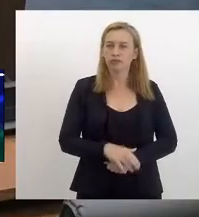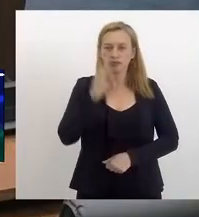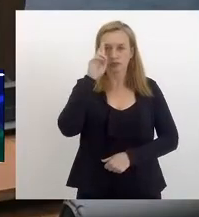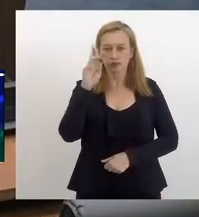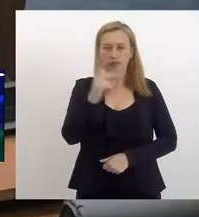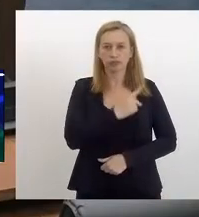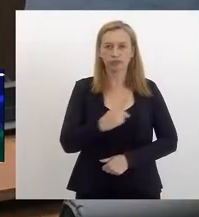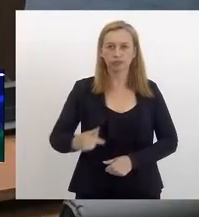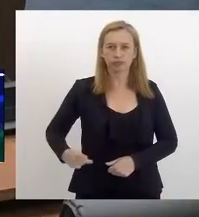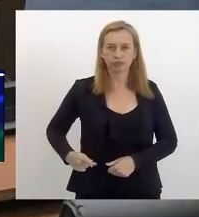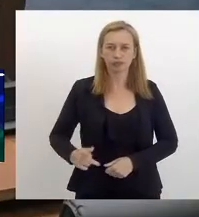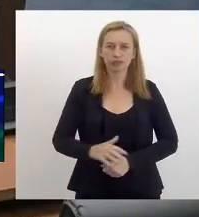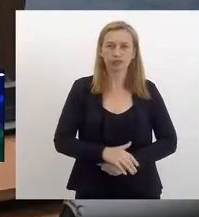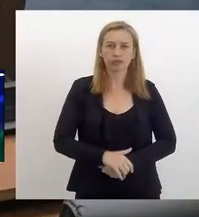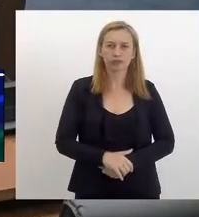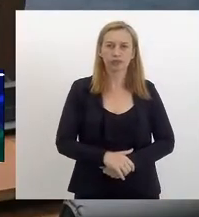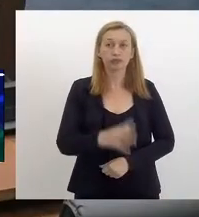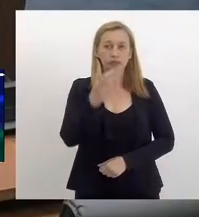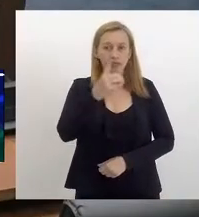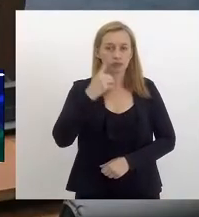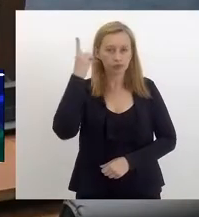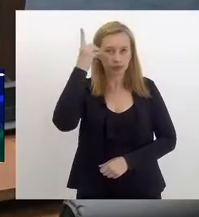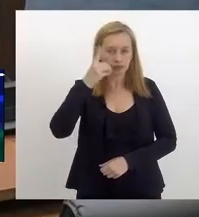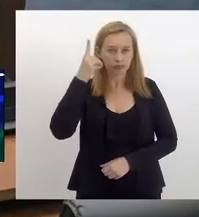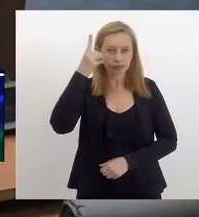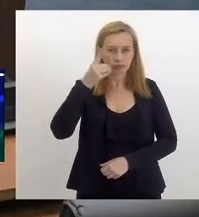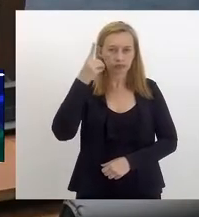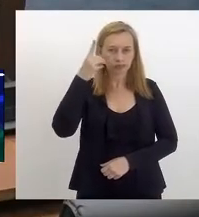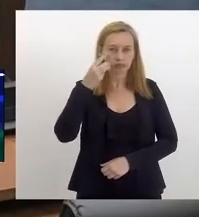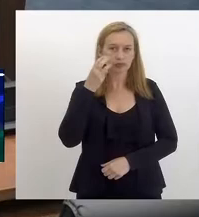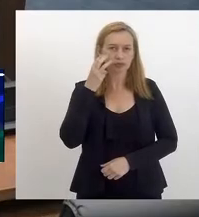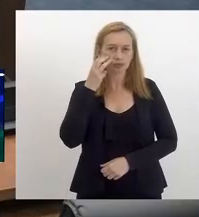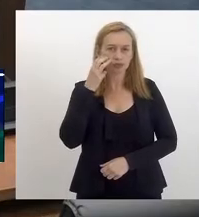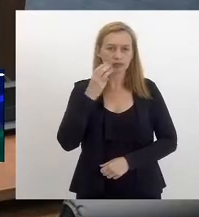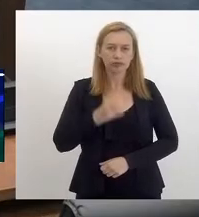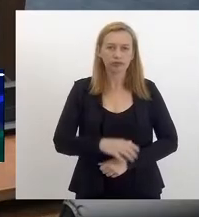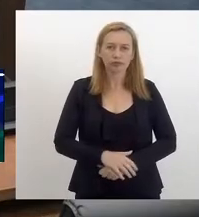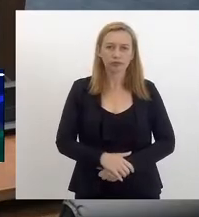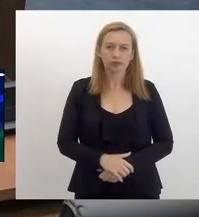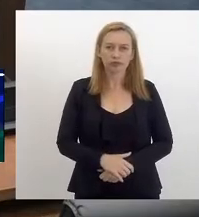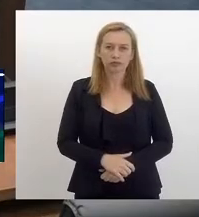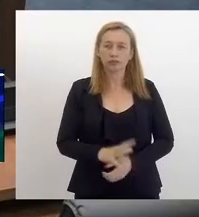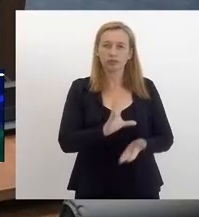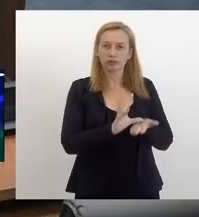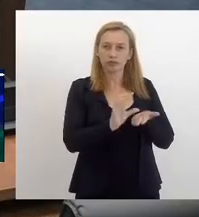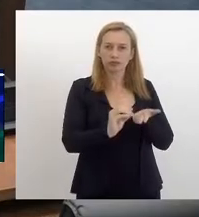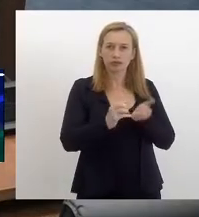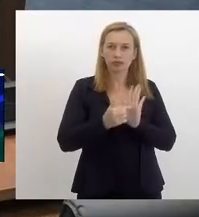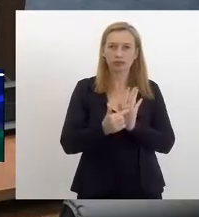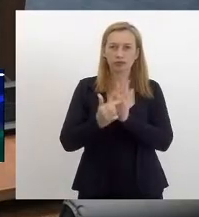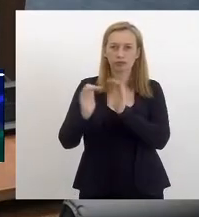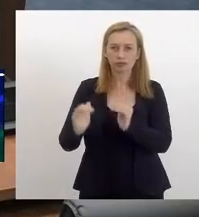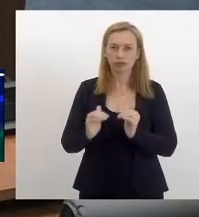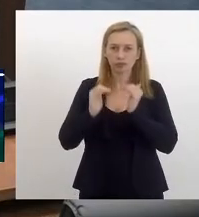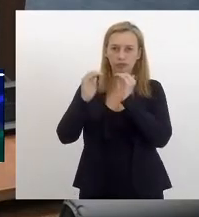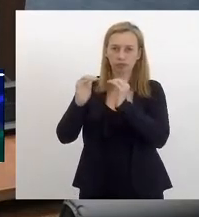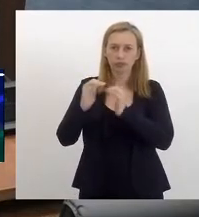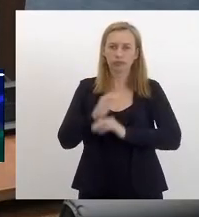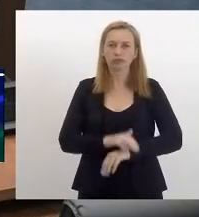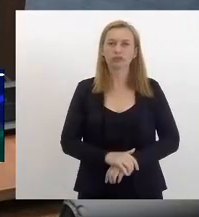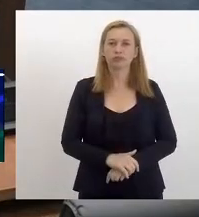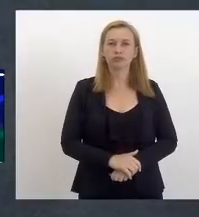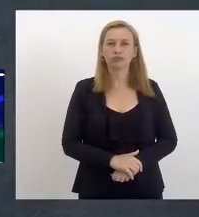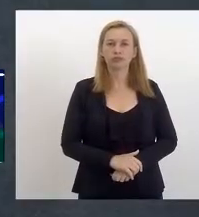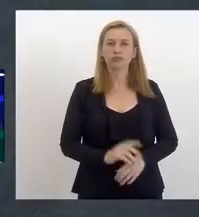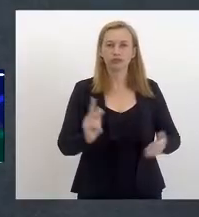Presidente Deputado waldeck Carneiro ata reflete com exatidão